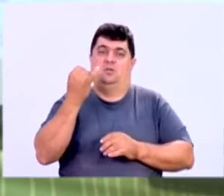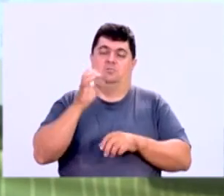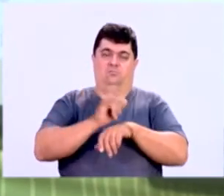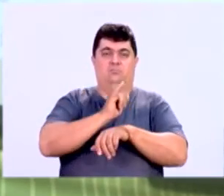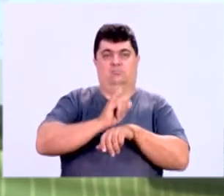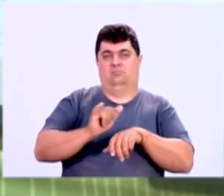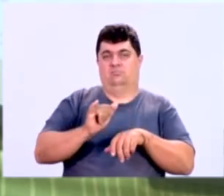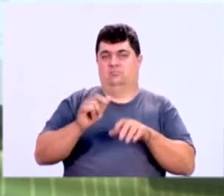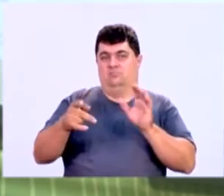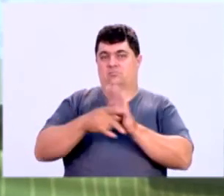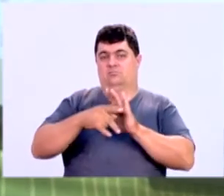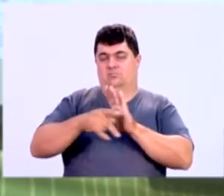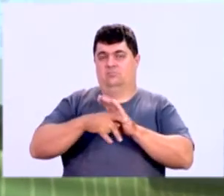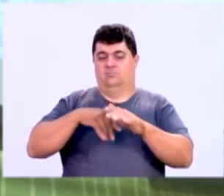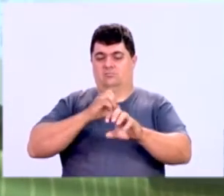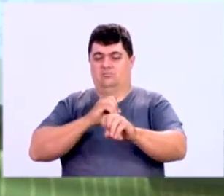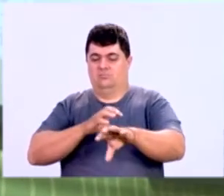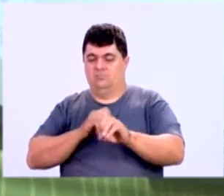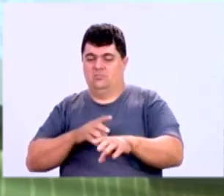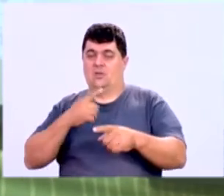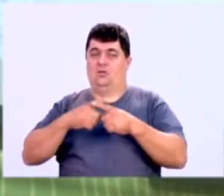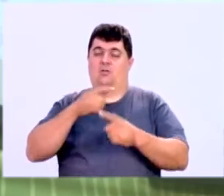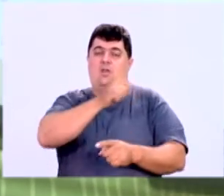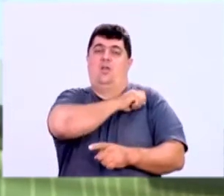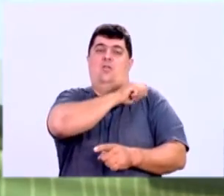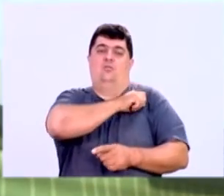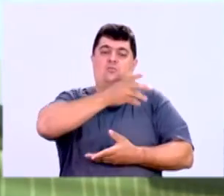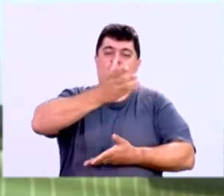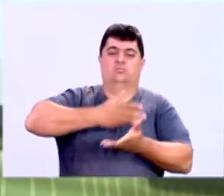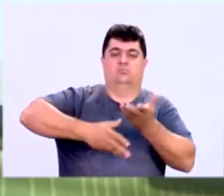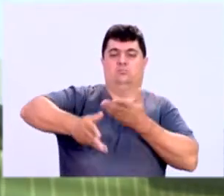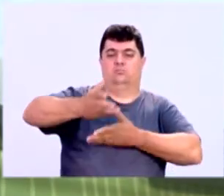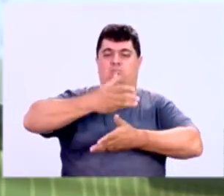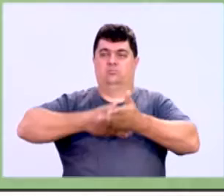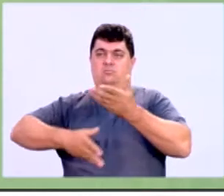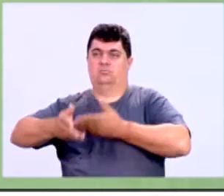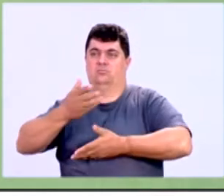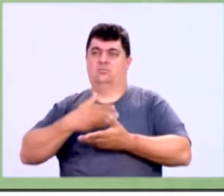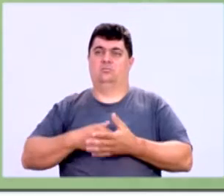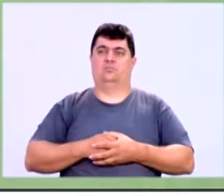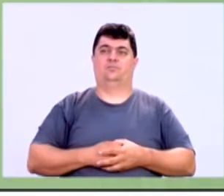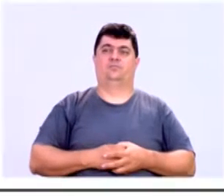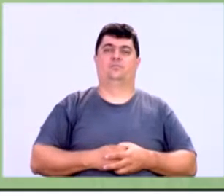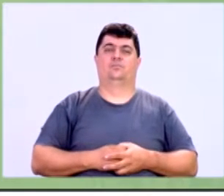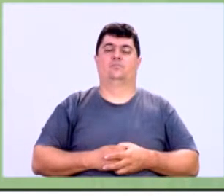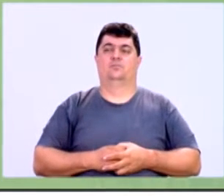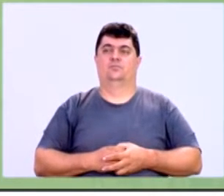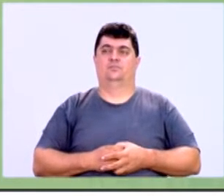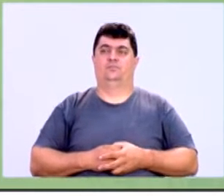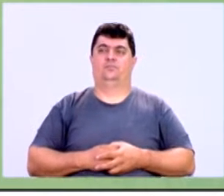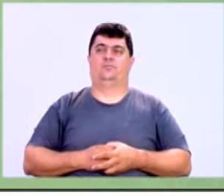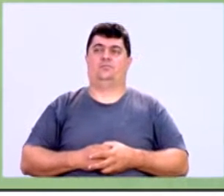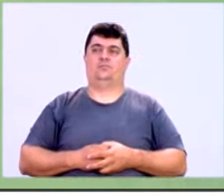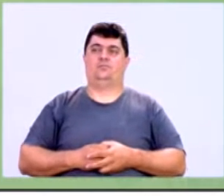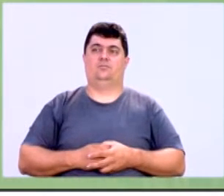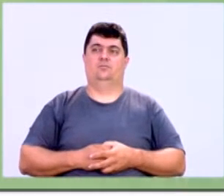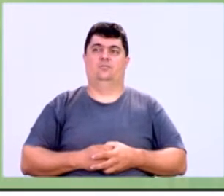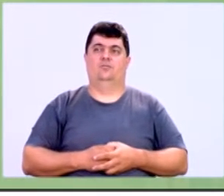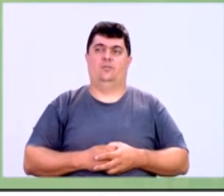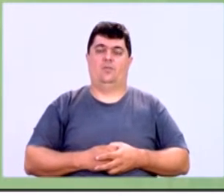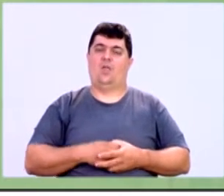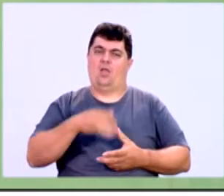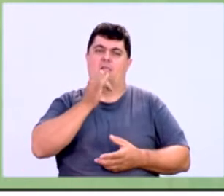estratégia didática, porque o aluno começa a se envolver com com o seu meio em que vive. Então aqui,